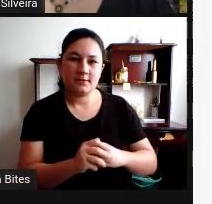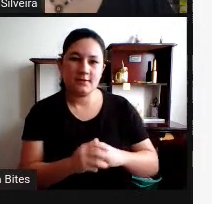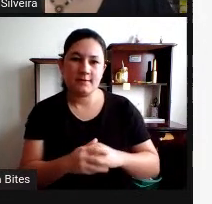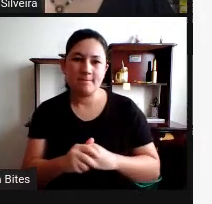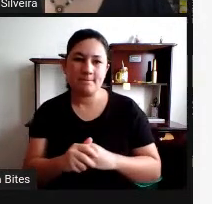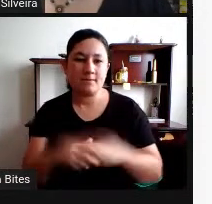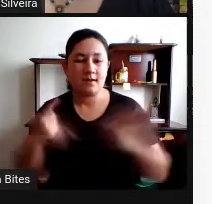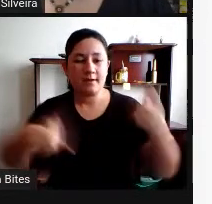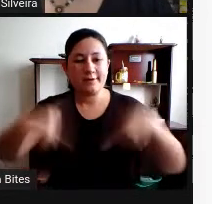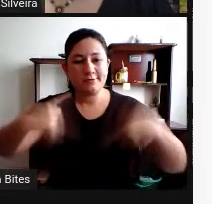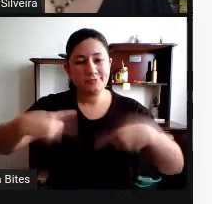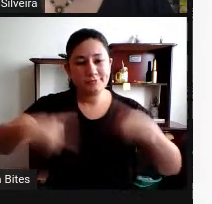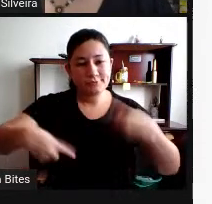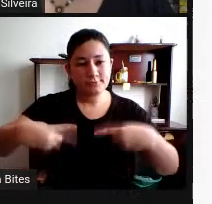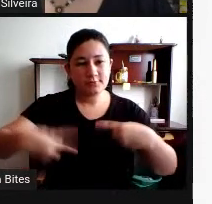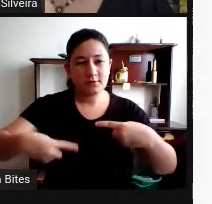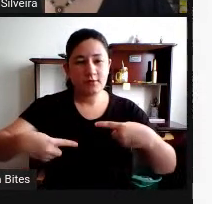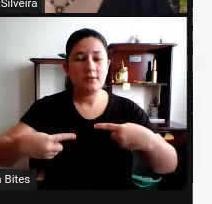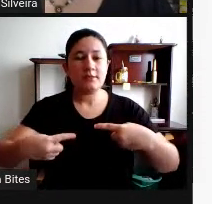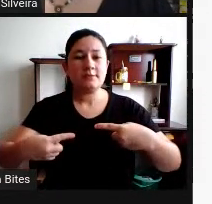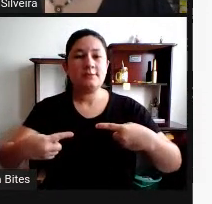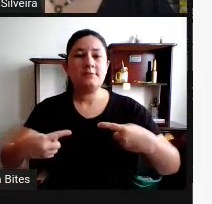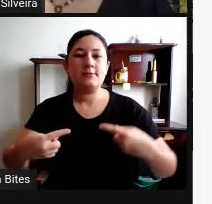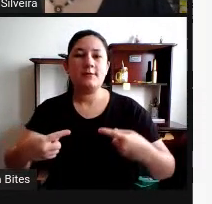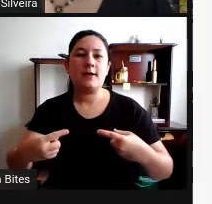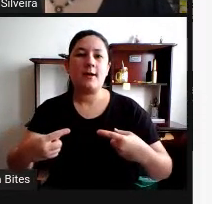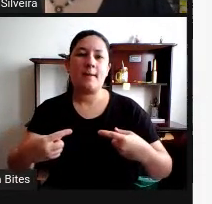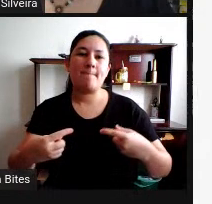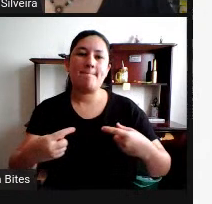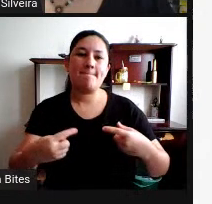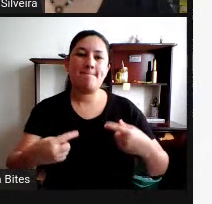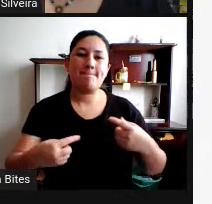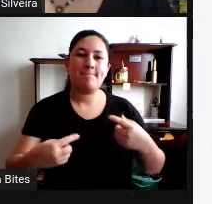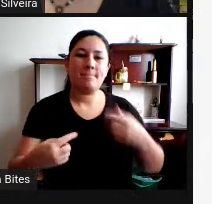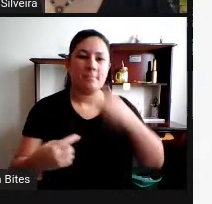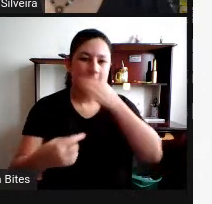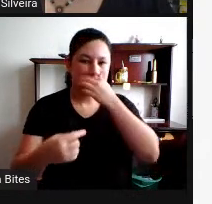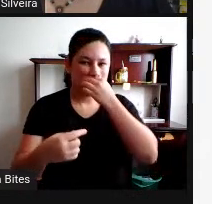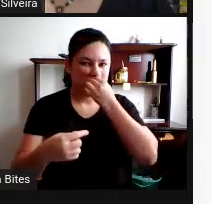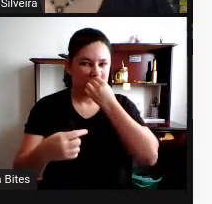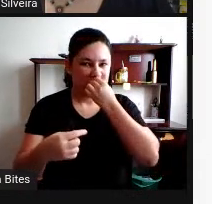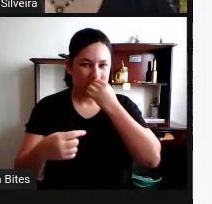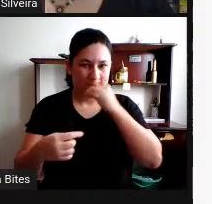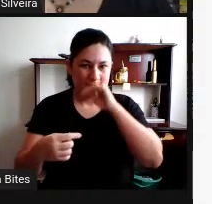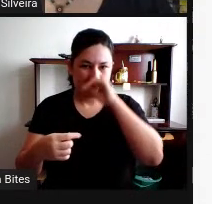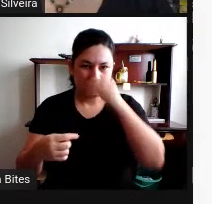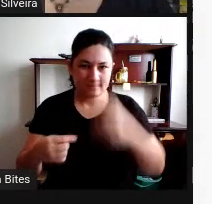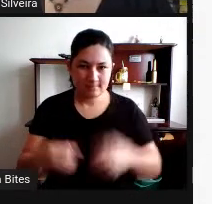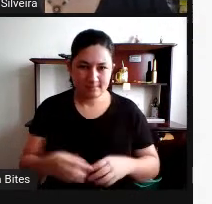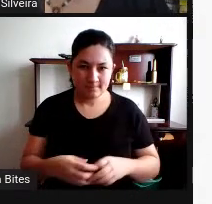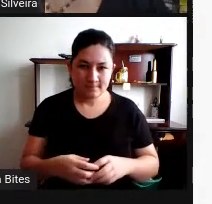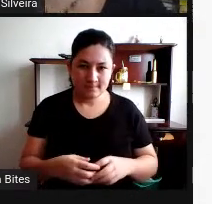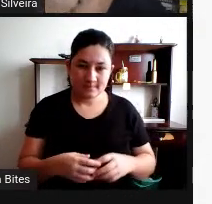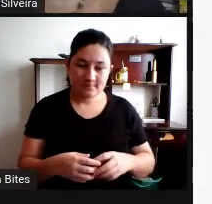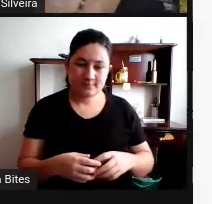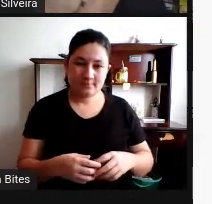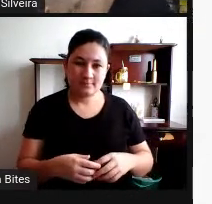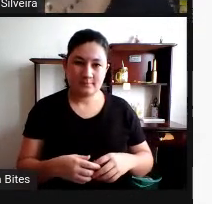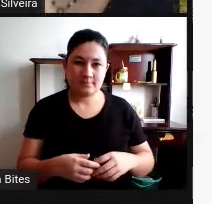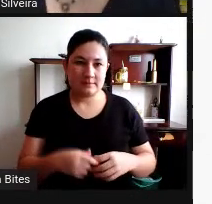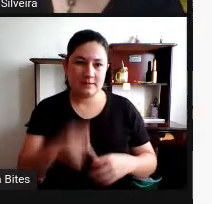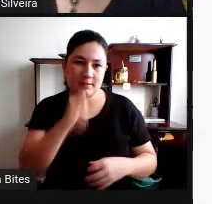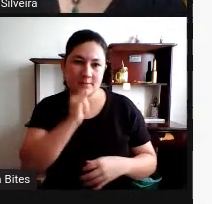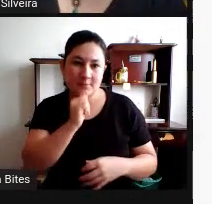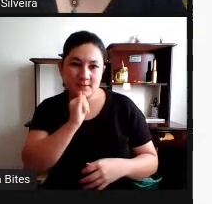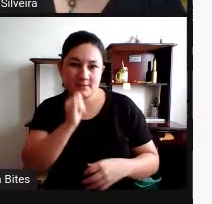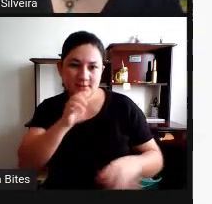os desdobramentos biográficos na ficção, especialmente quando se trata de um romance de formação. A respeito do romance